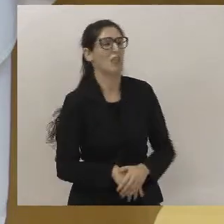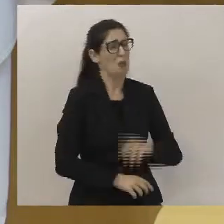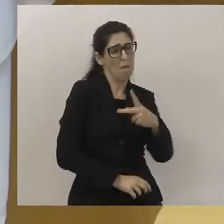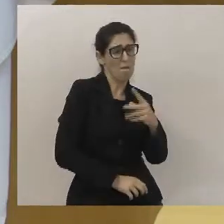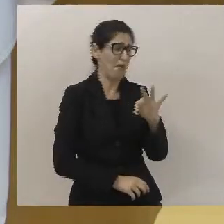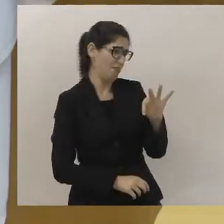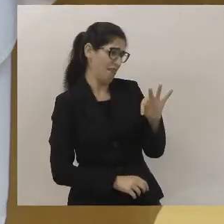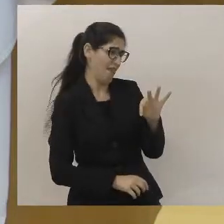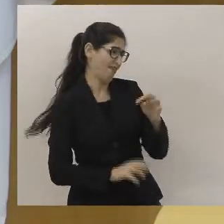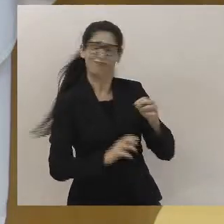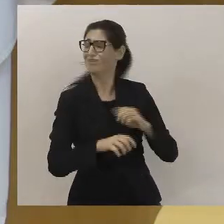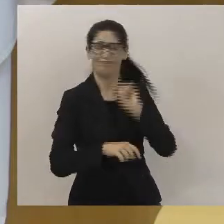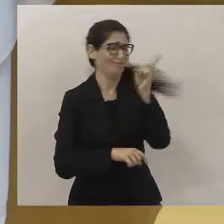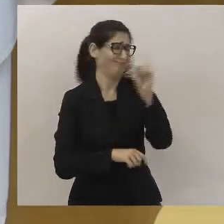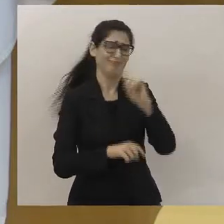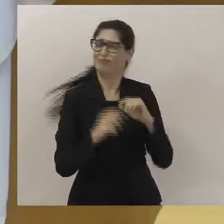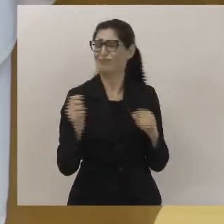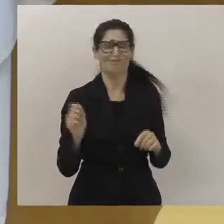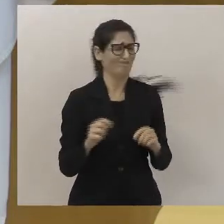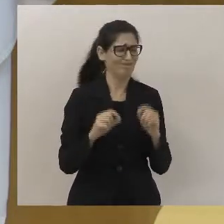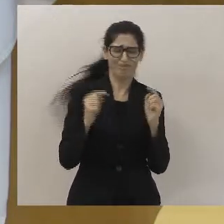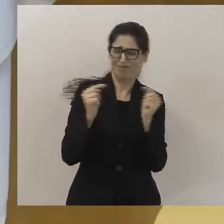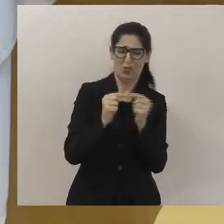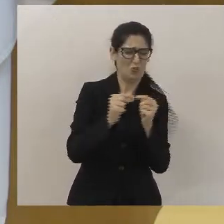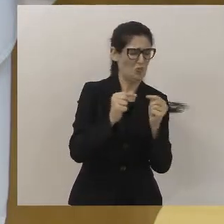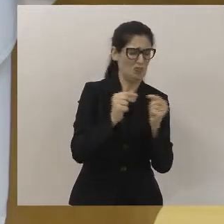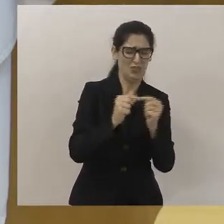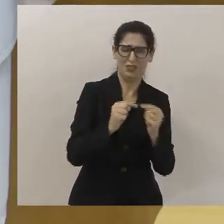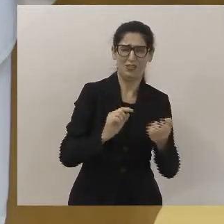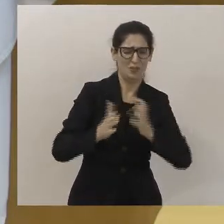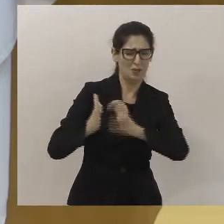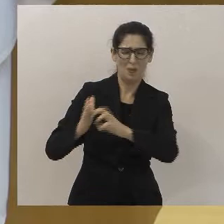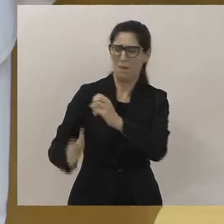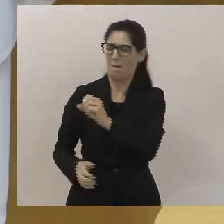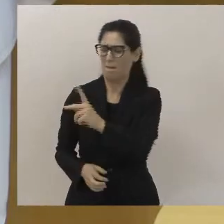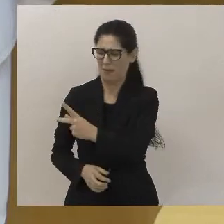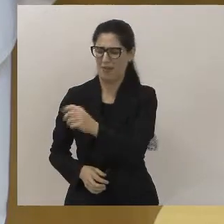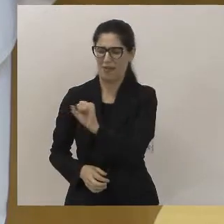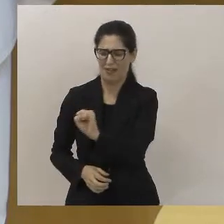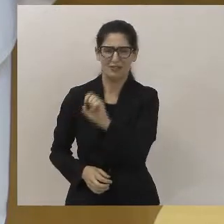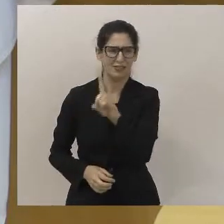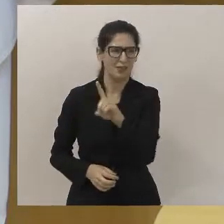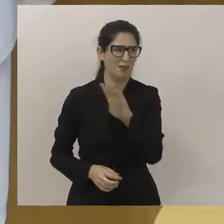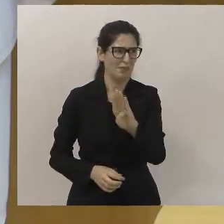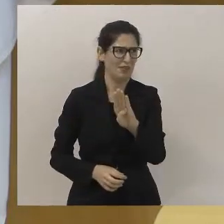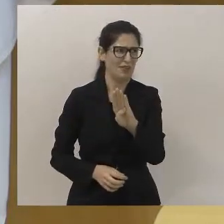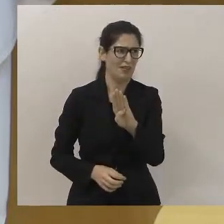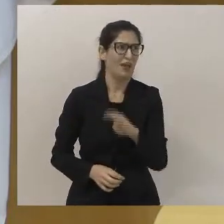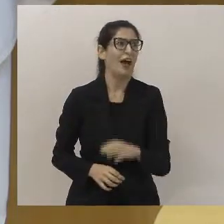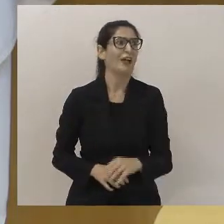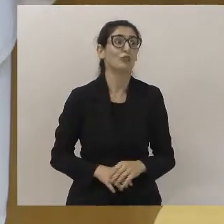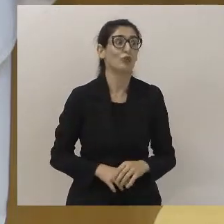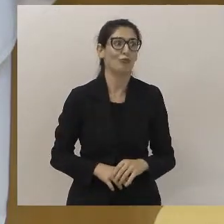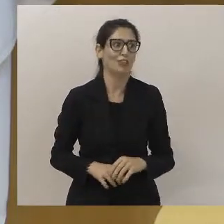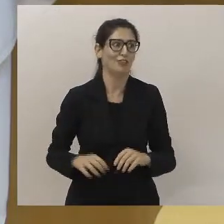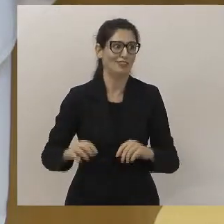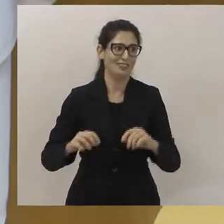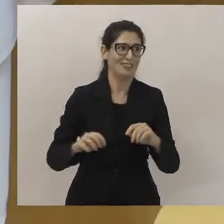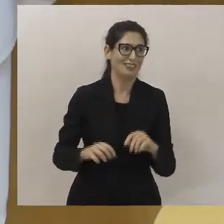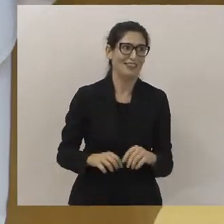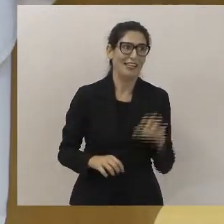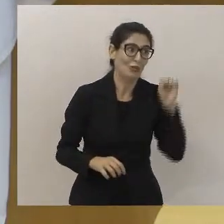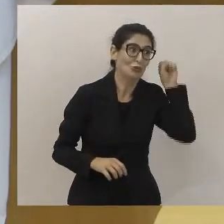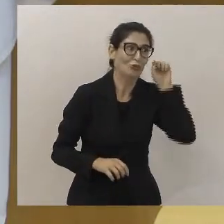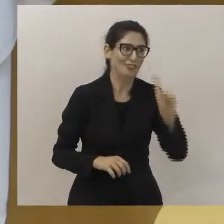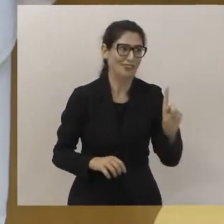o psdb é mentira agora os dois governos do psdb porque não resolve o problema é outra mentira que foi vendida